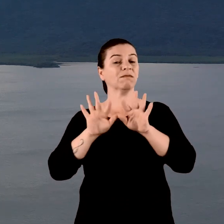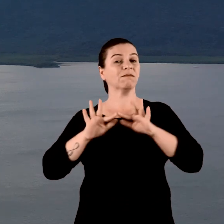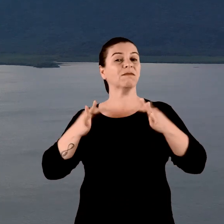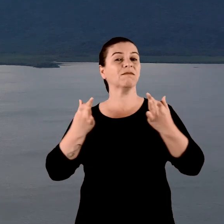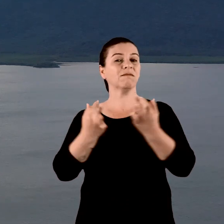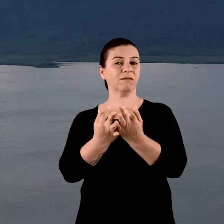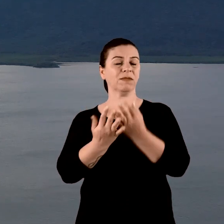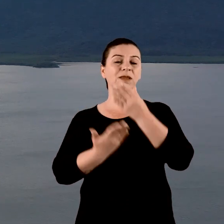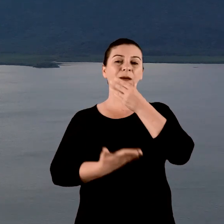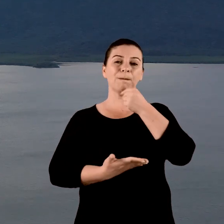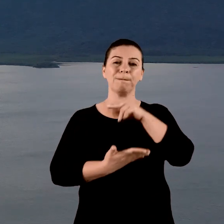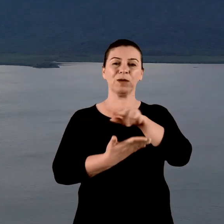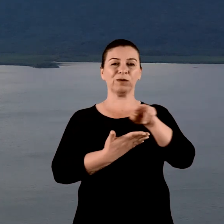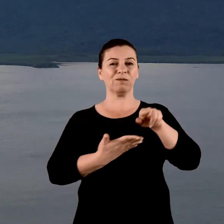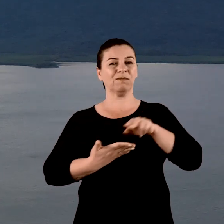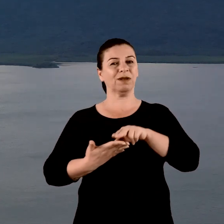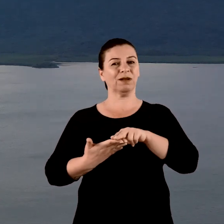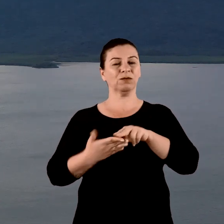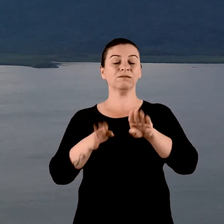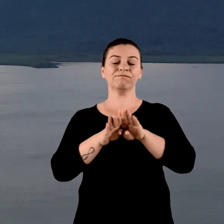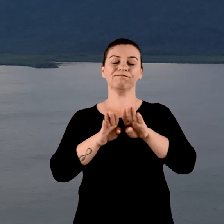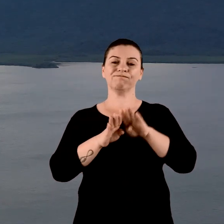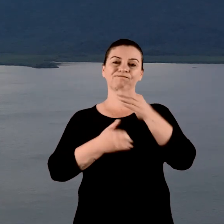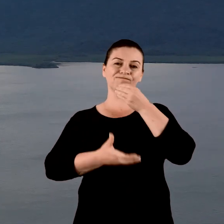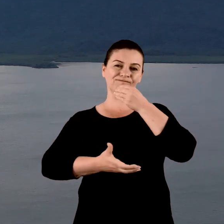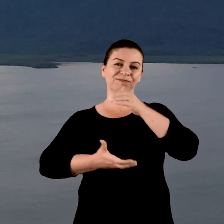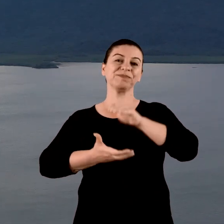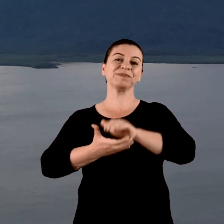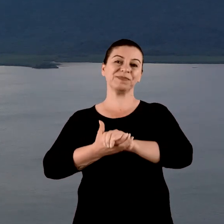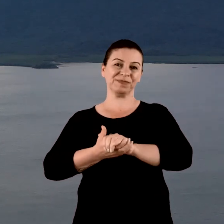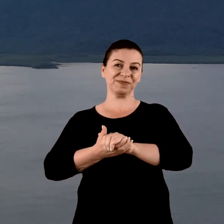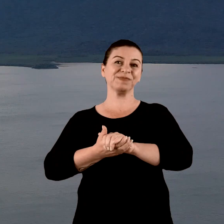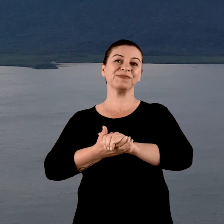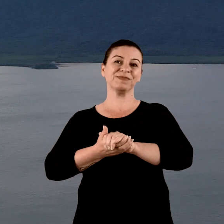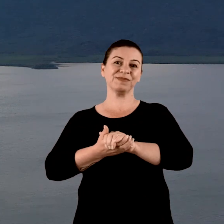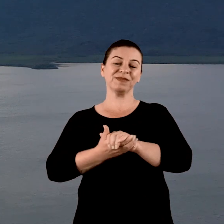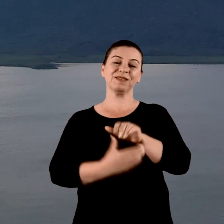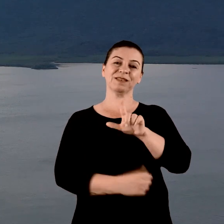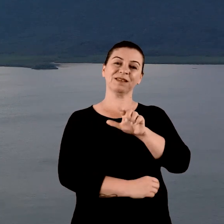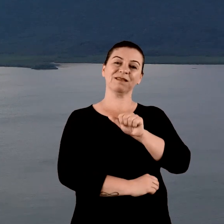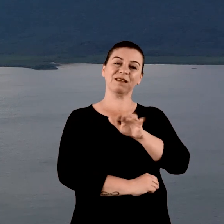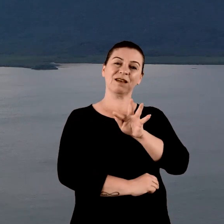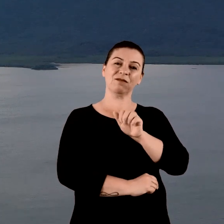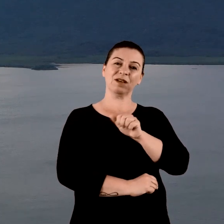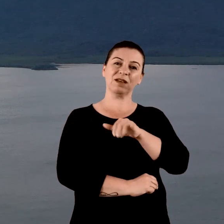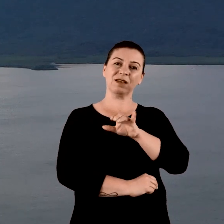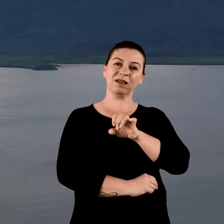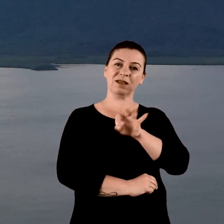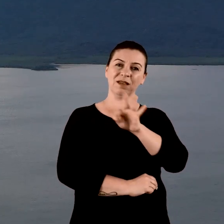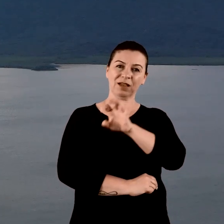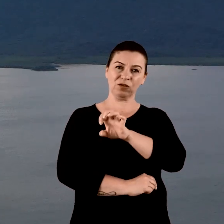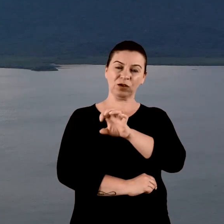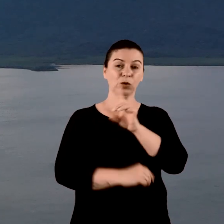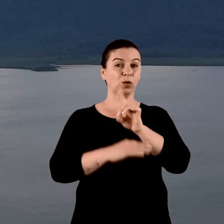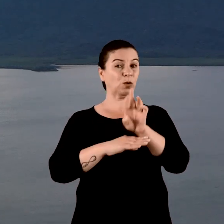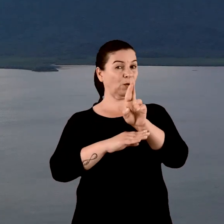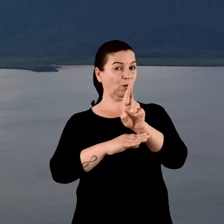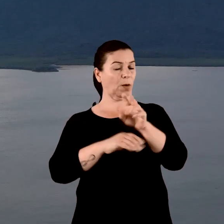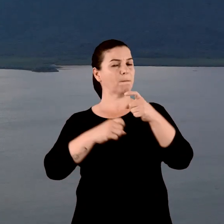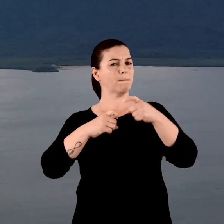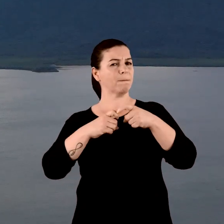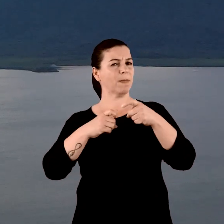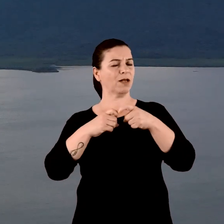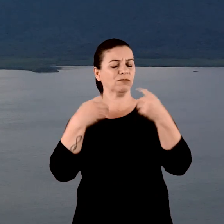minha família. Ao meu esposo, Lafayette. Doutor